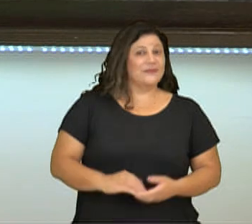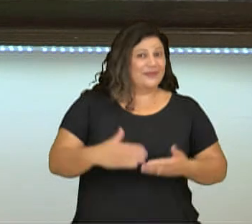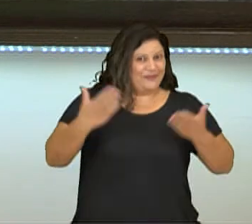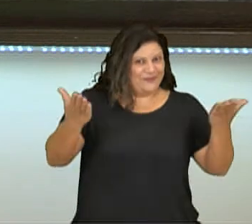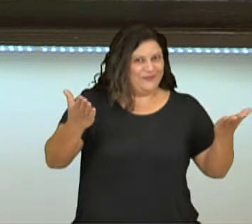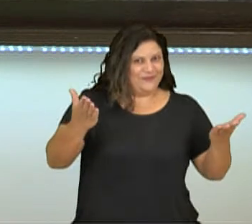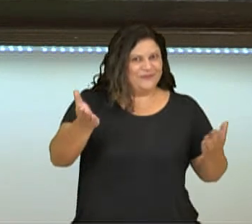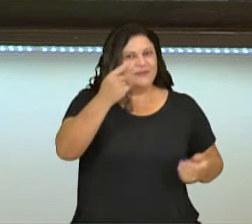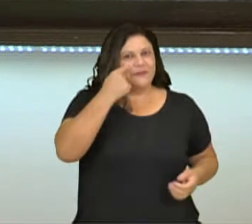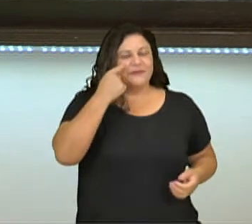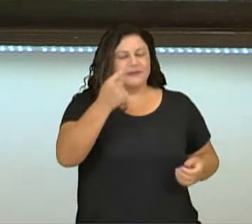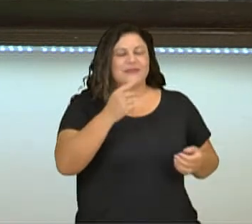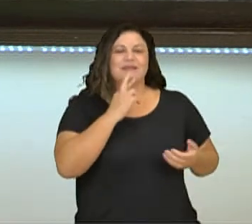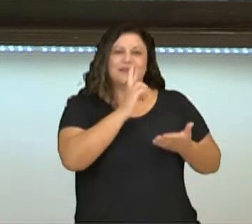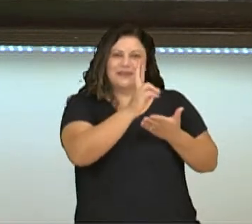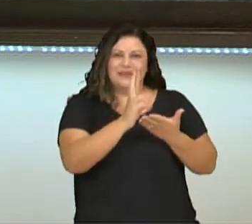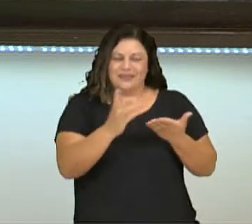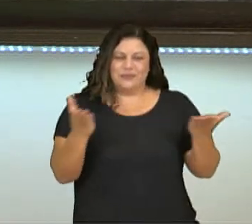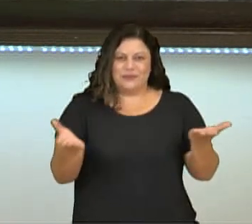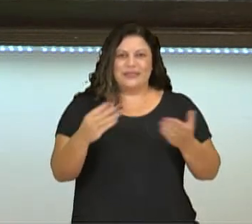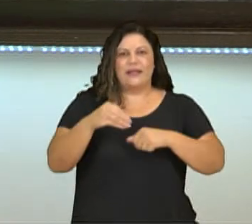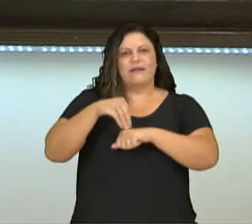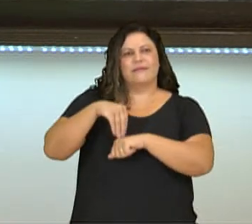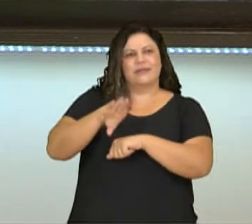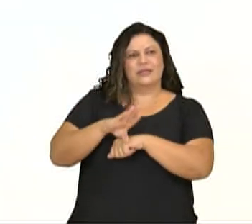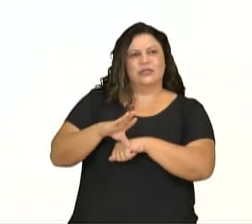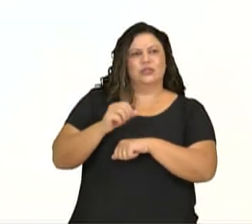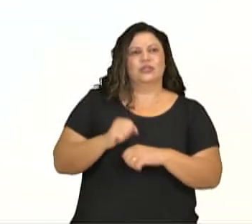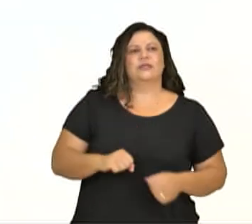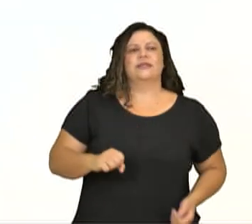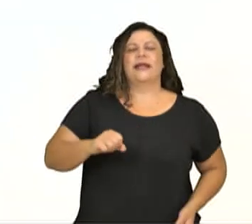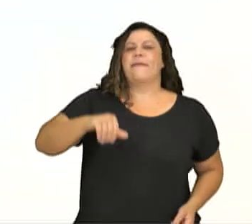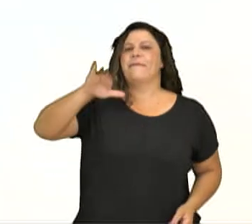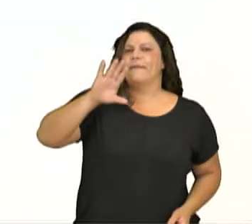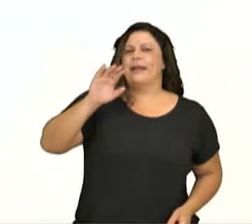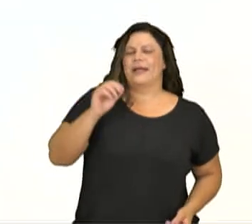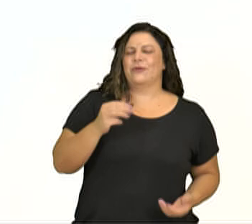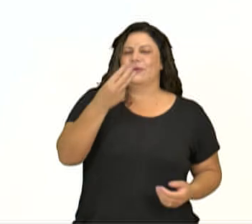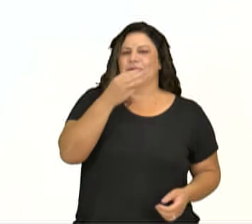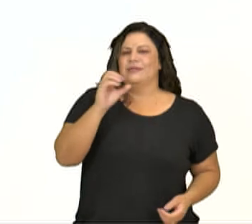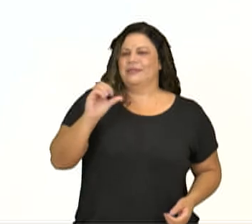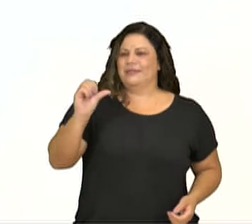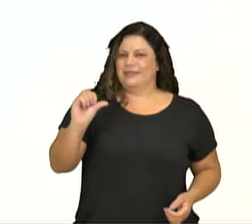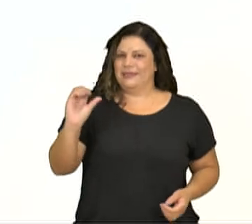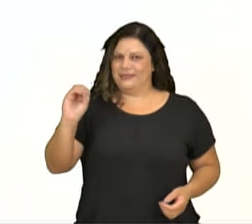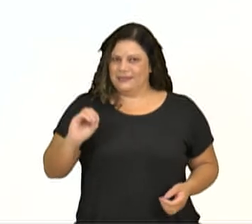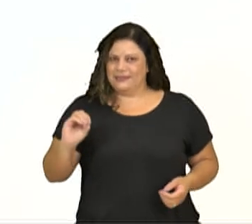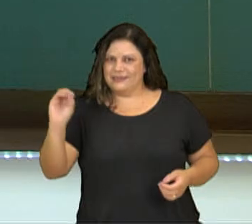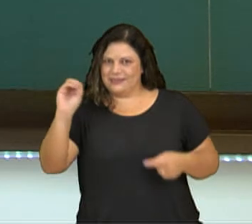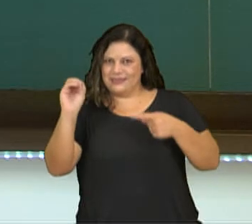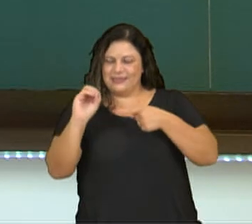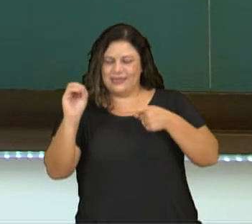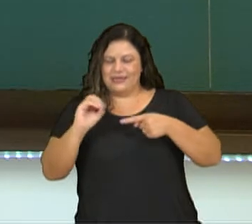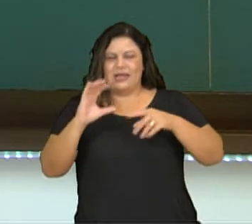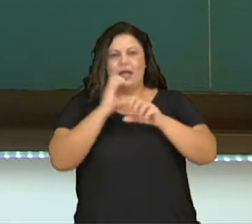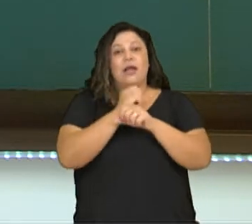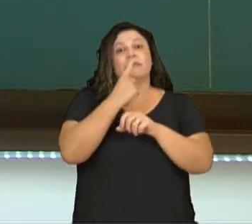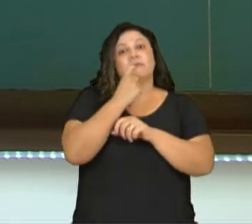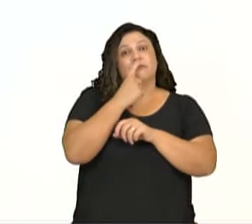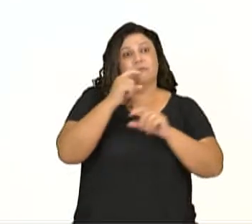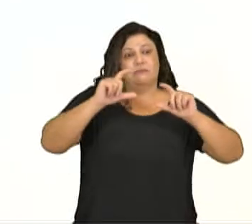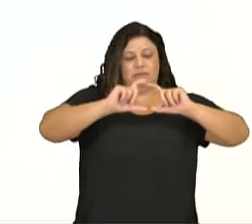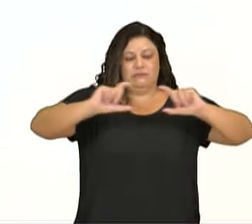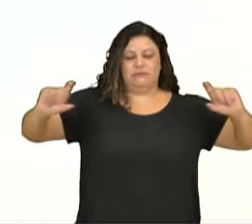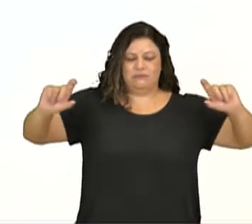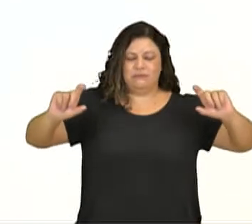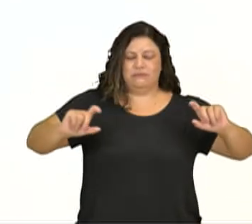Vamos lá então, pessoal? Claro, né? Fica a dica, ele é um ângulo maior do que 360 graus. Então, anotem bem em vermelho, que nem está nesse